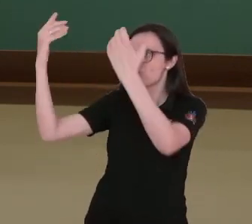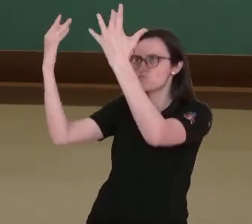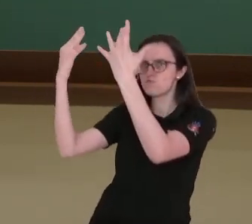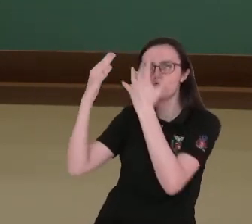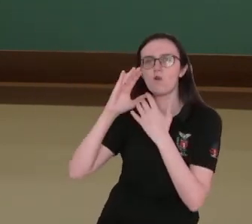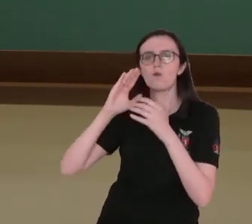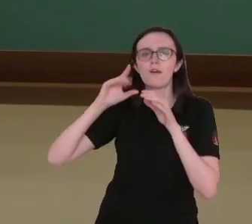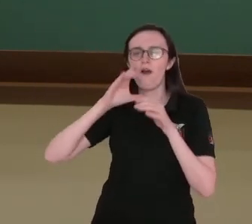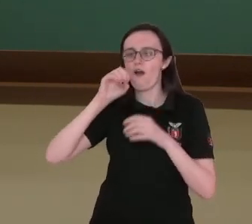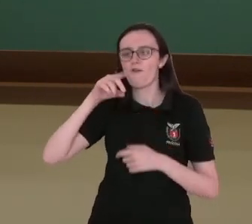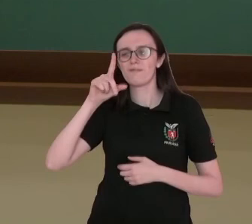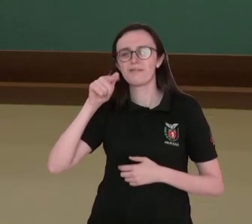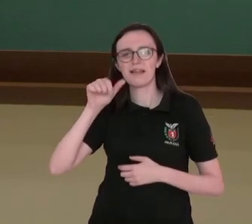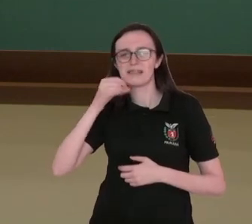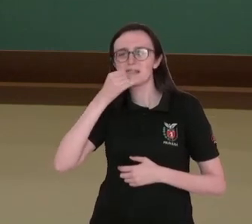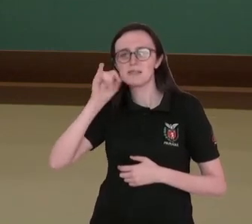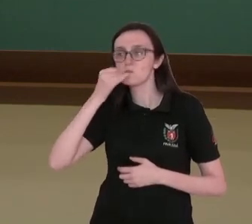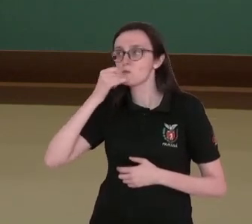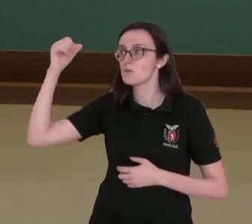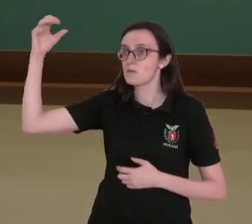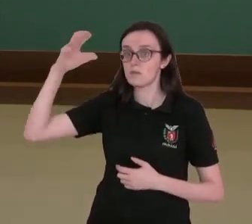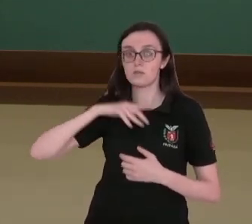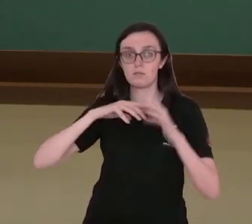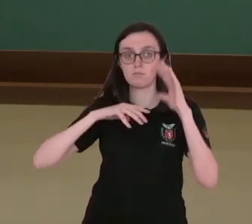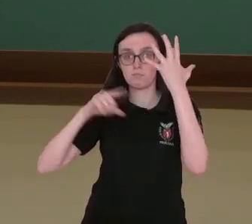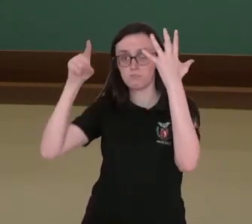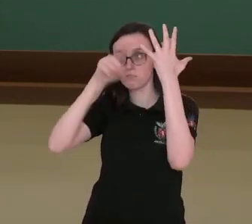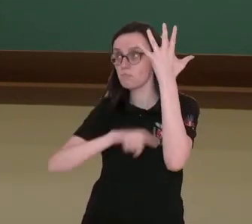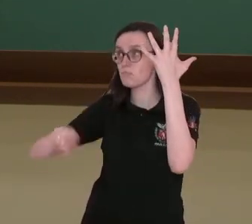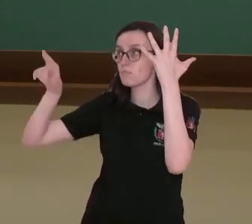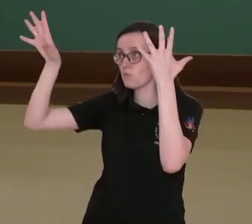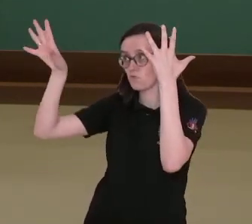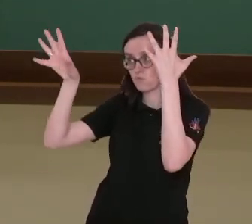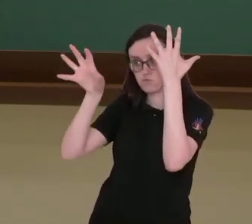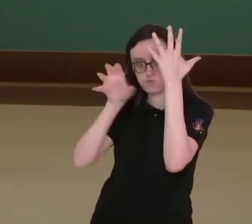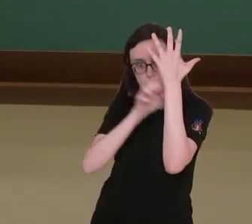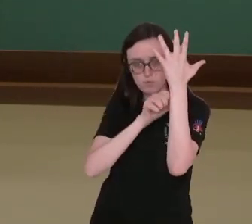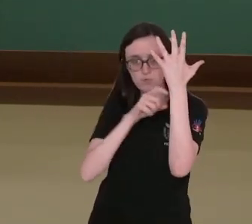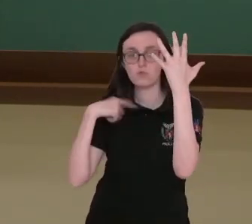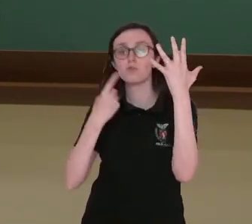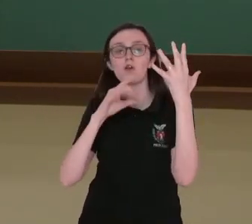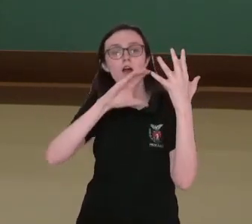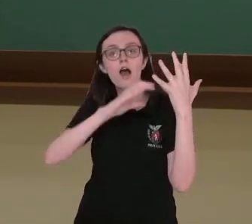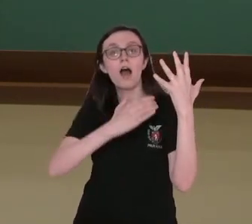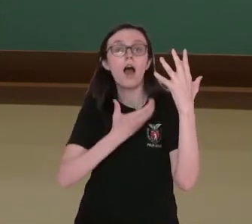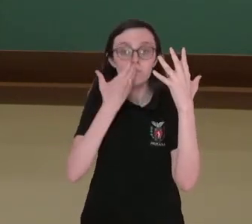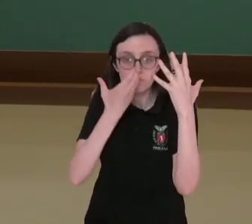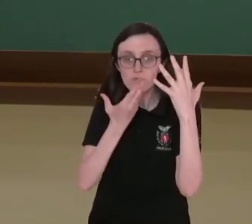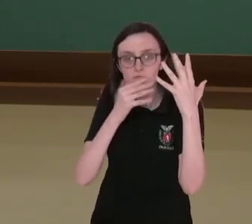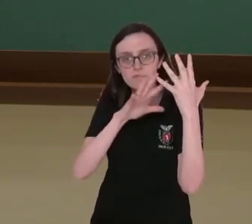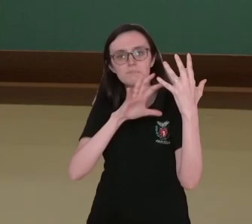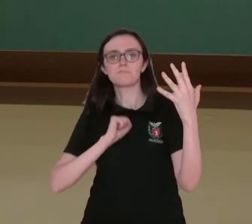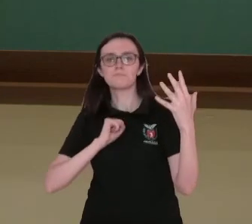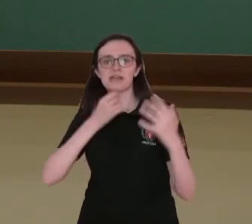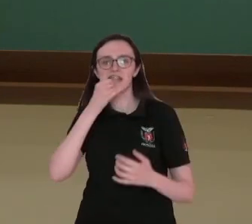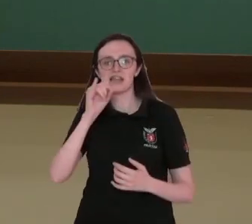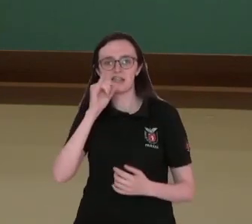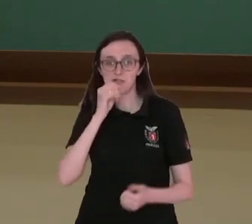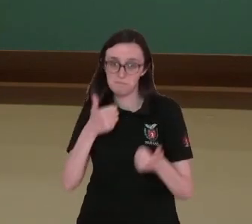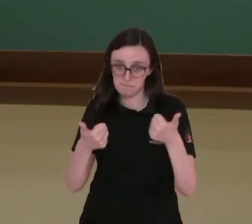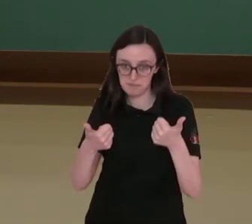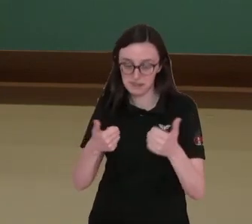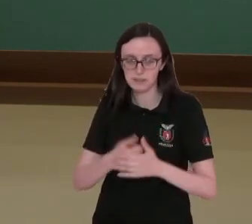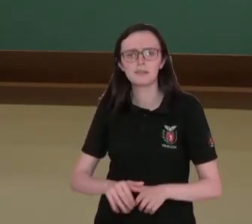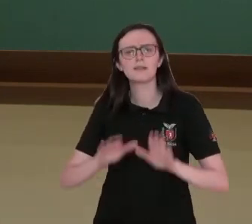eletromagnéticas, as plantas absorvem por fotossíntese e nós nos alimentamos dessas plantas e assim nós temos a energia.